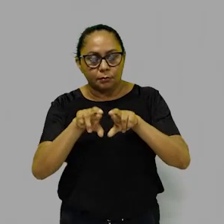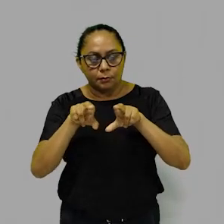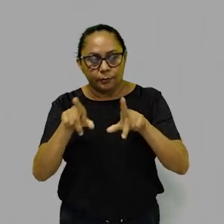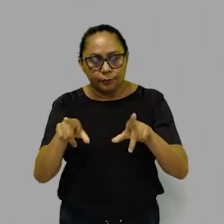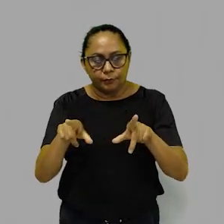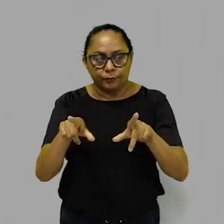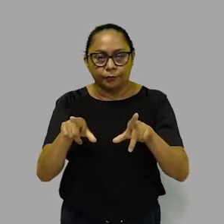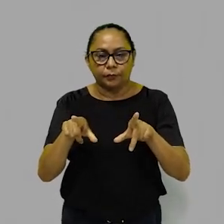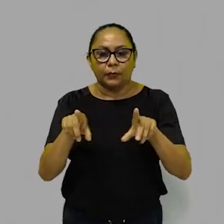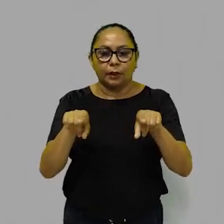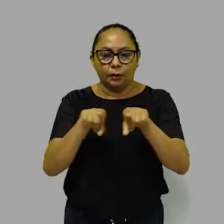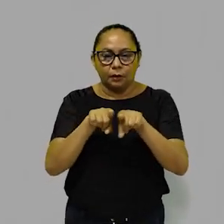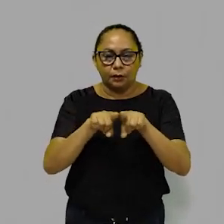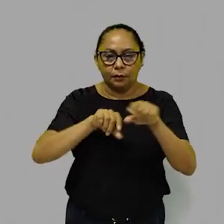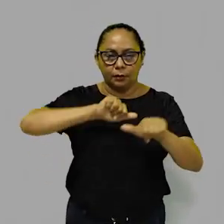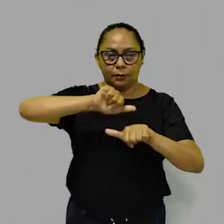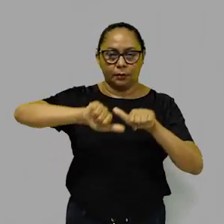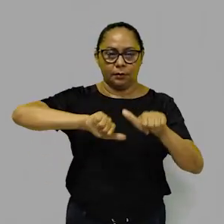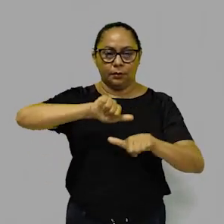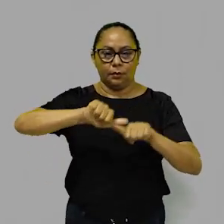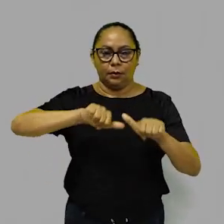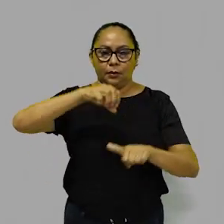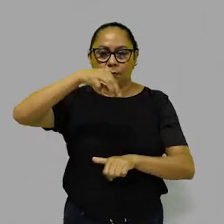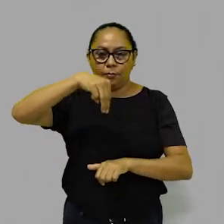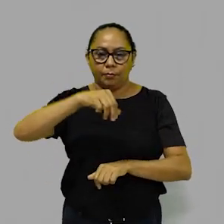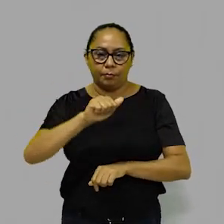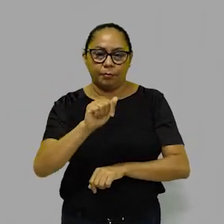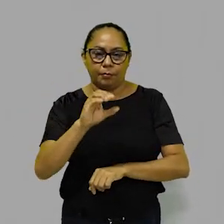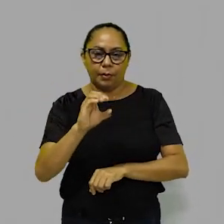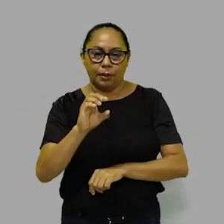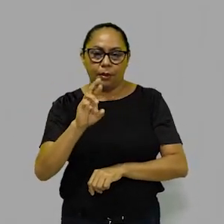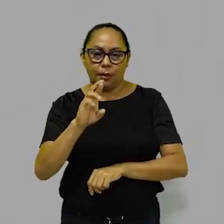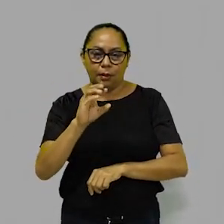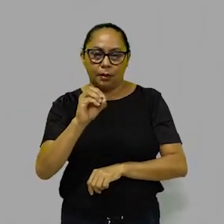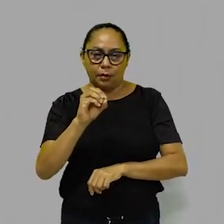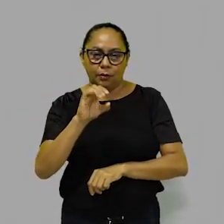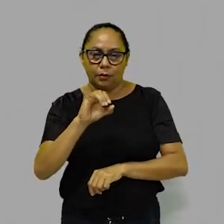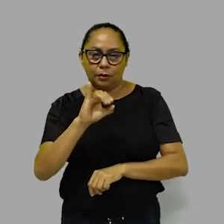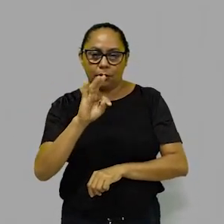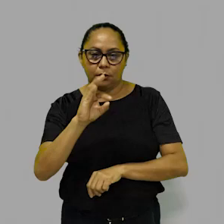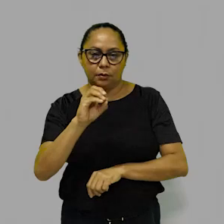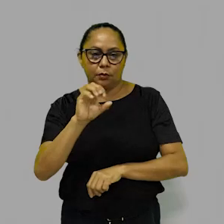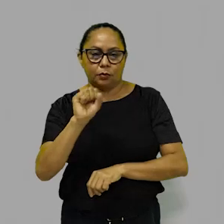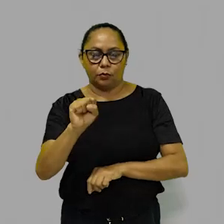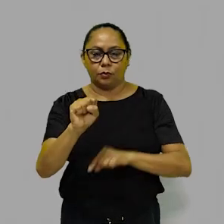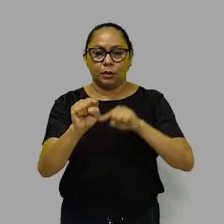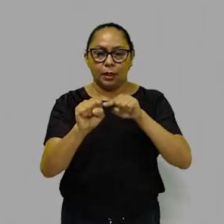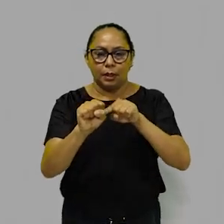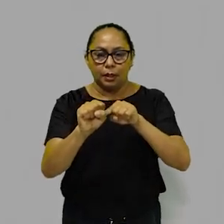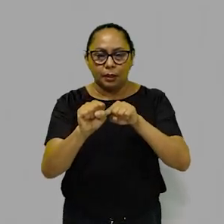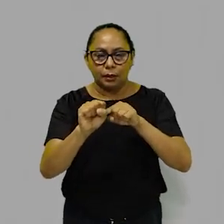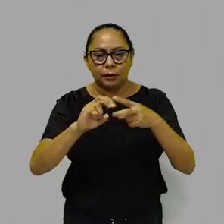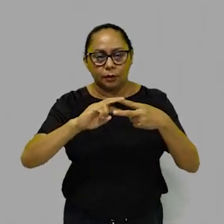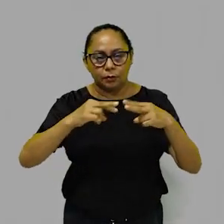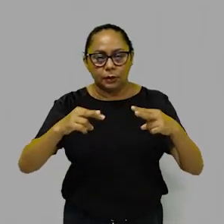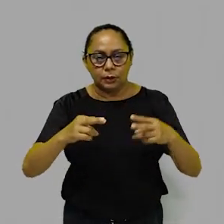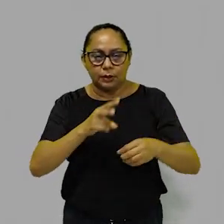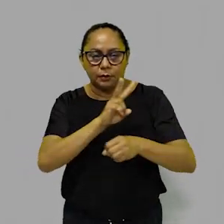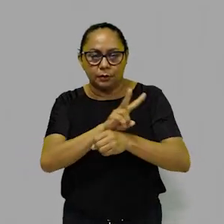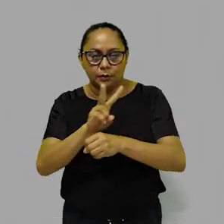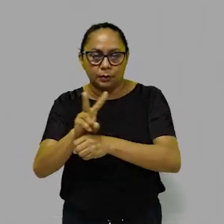diferenciar e vão se transformar em macrófagos. Macrófagos são células de defesa que têm alto poder